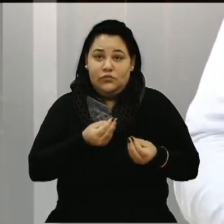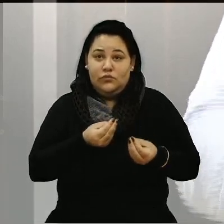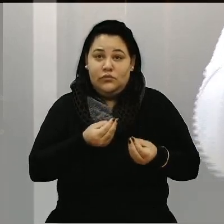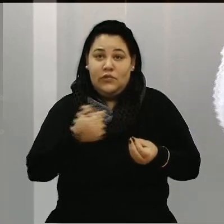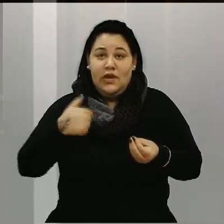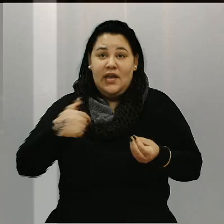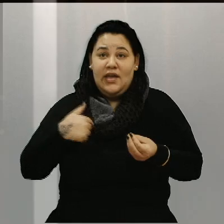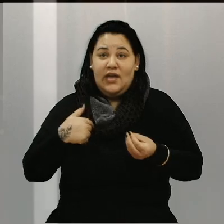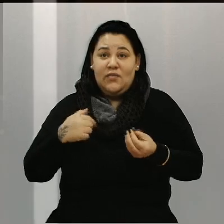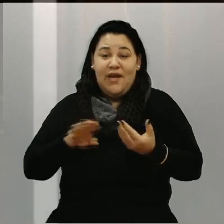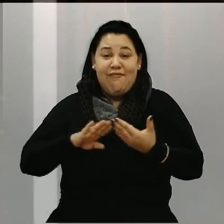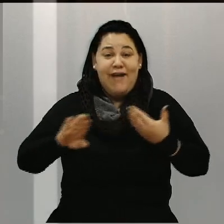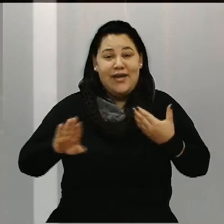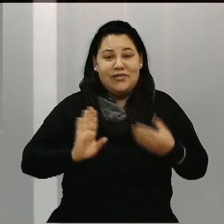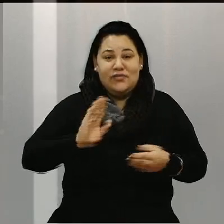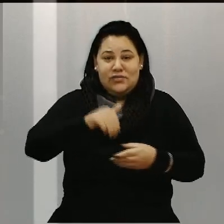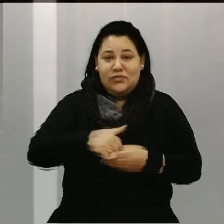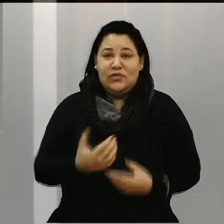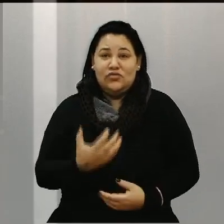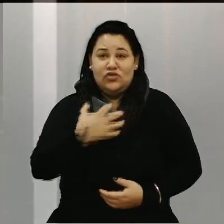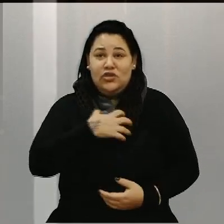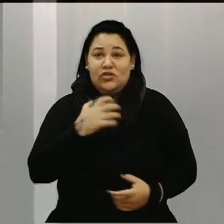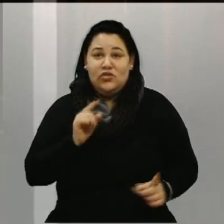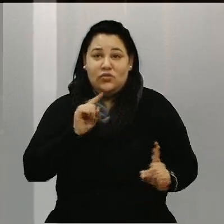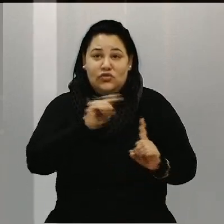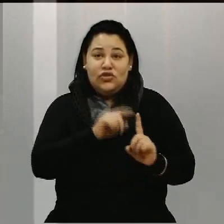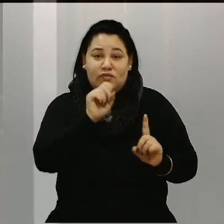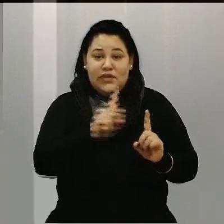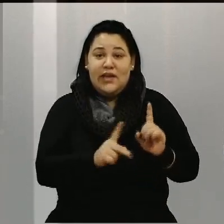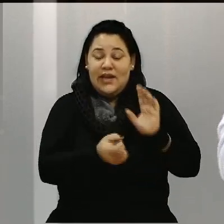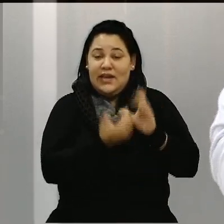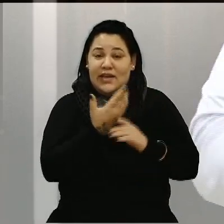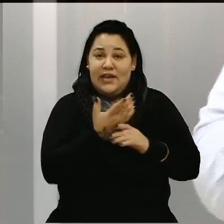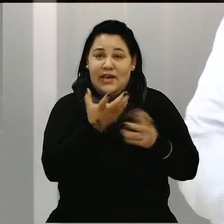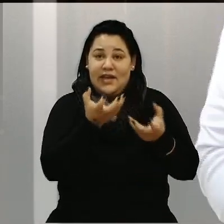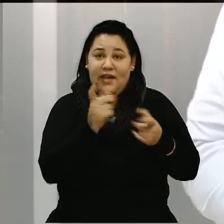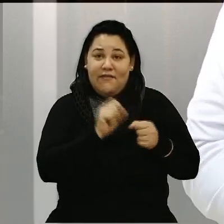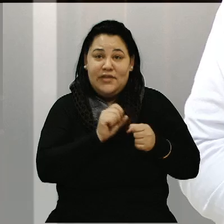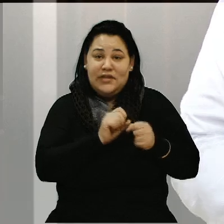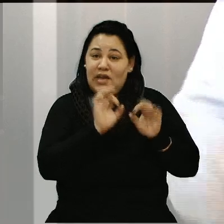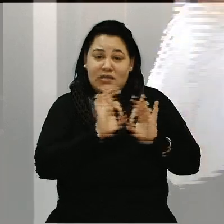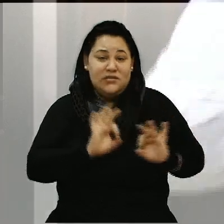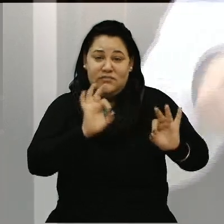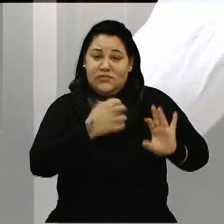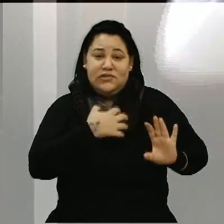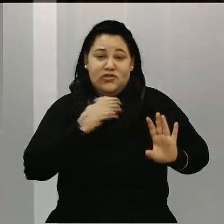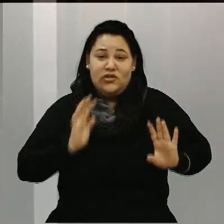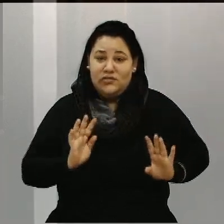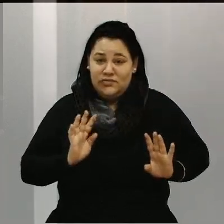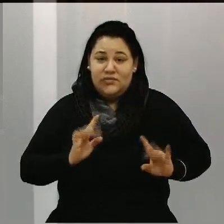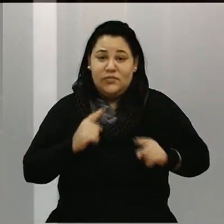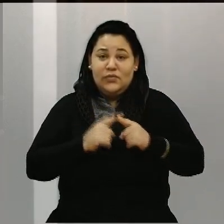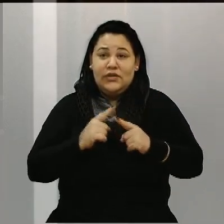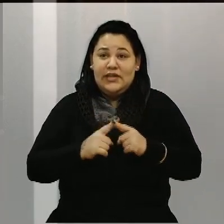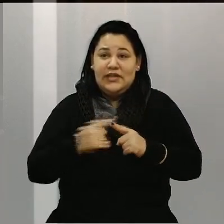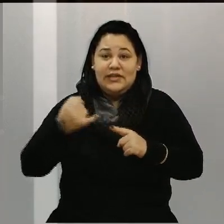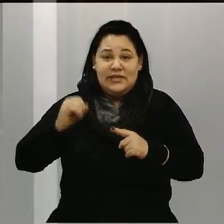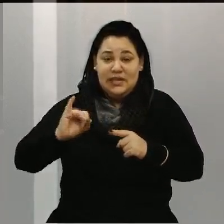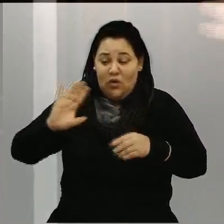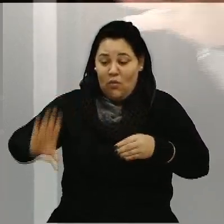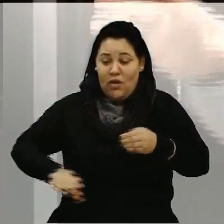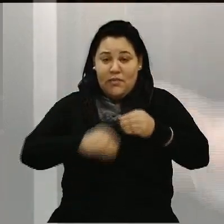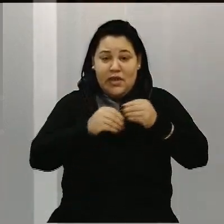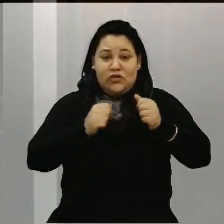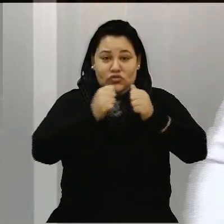votação pela forma e pela intenção que quem propõe a moção quer fazer. Simples assim. Porque se somado à moção,